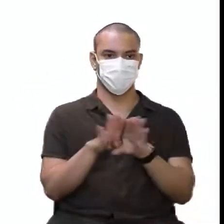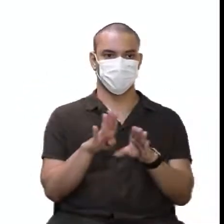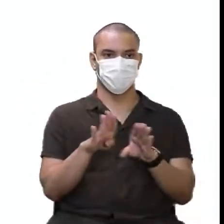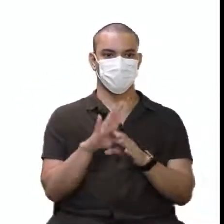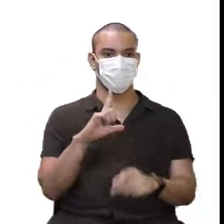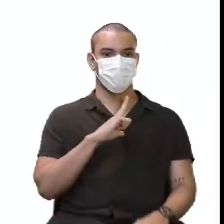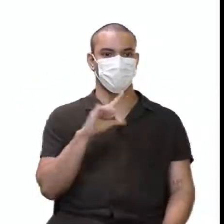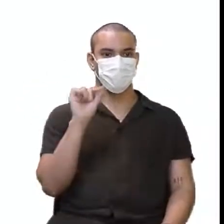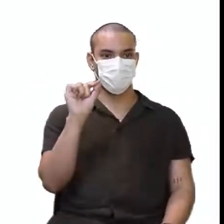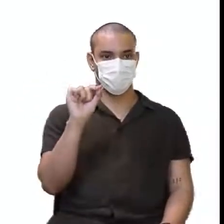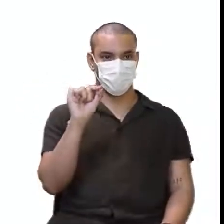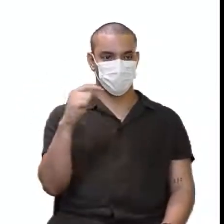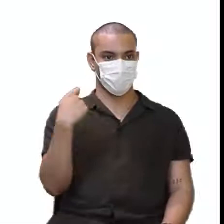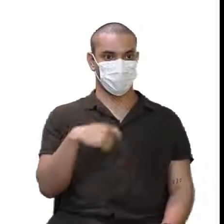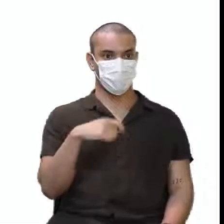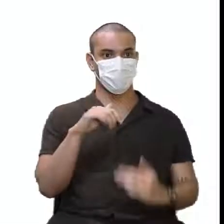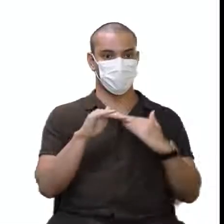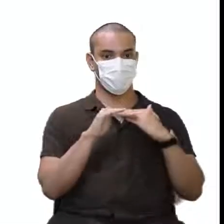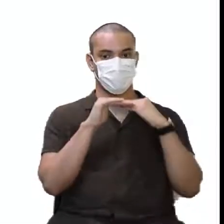E ele